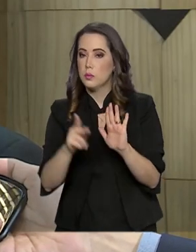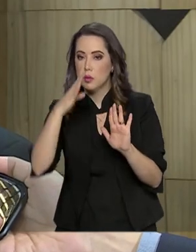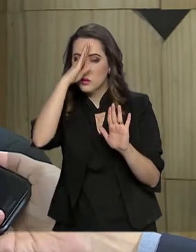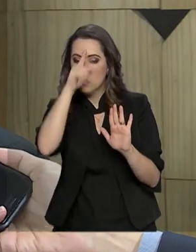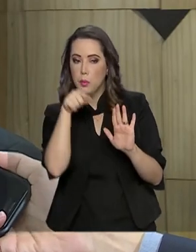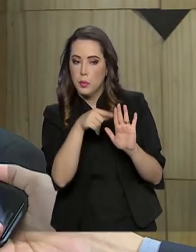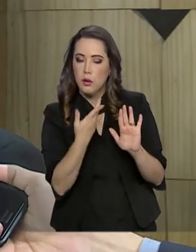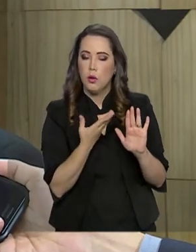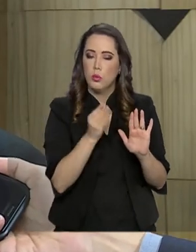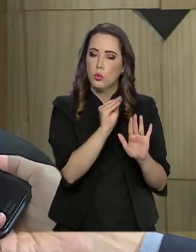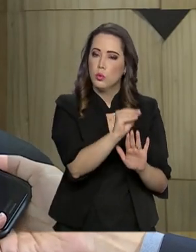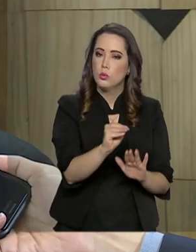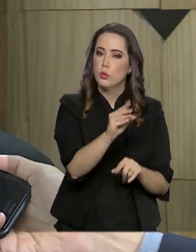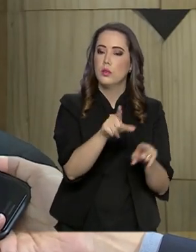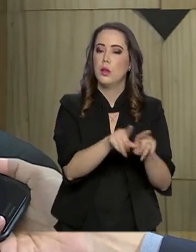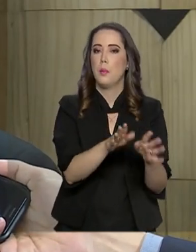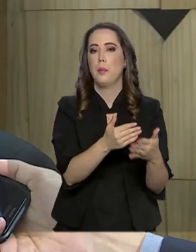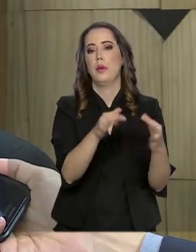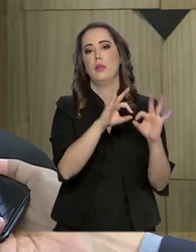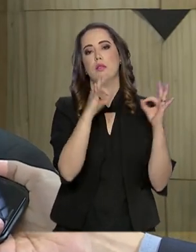para conseguir atender melhor as famílias que mais precisam.